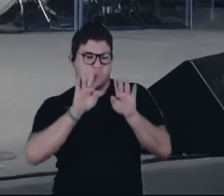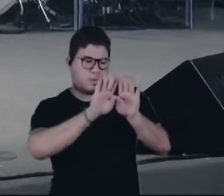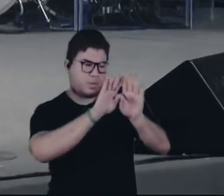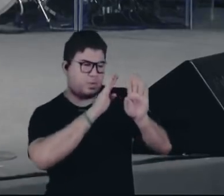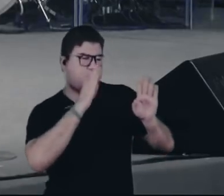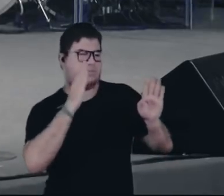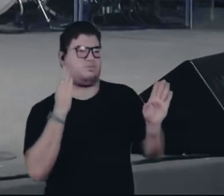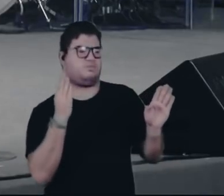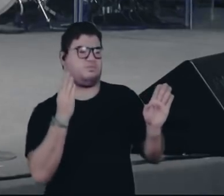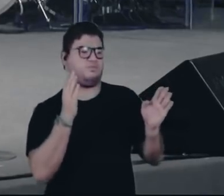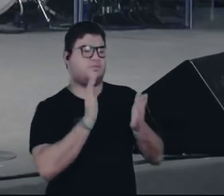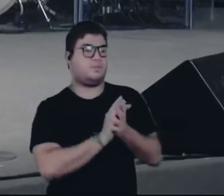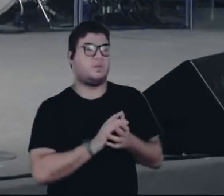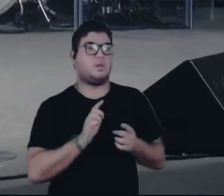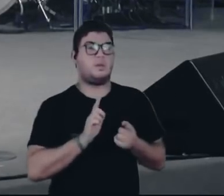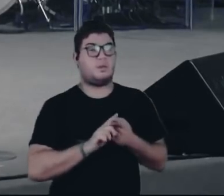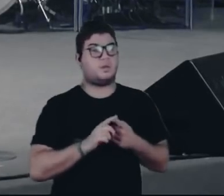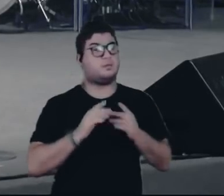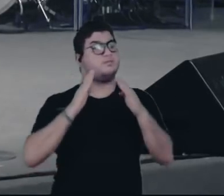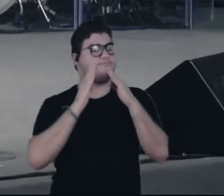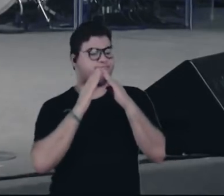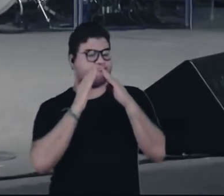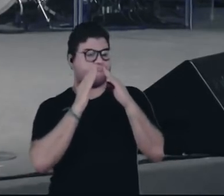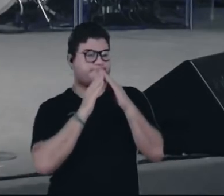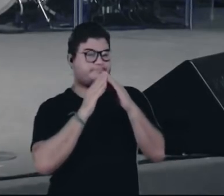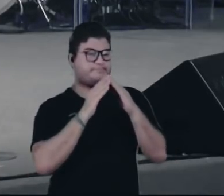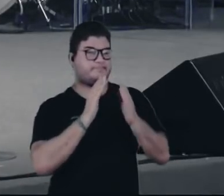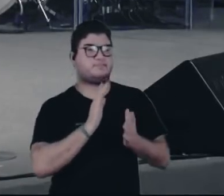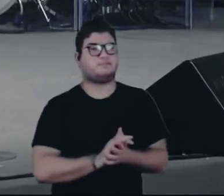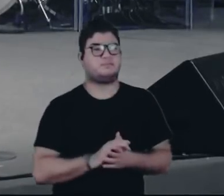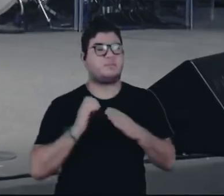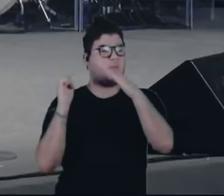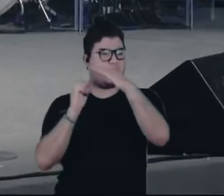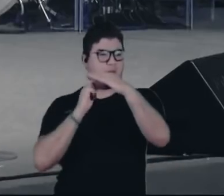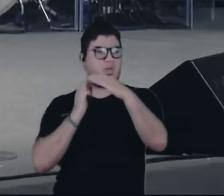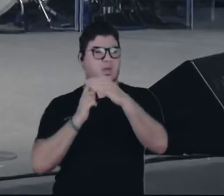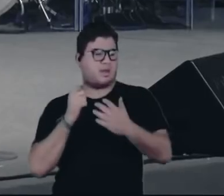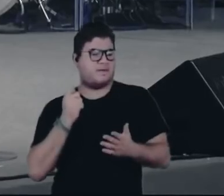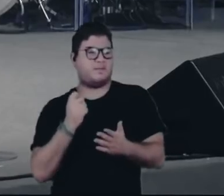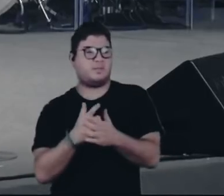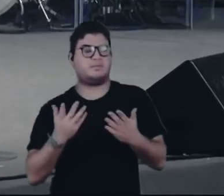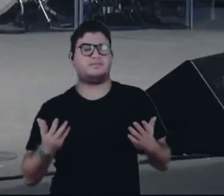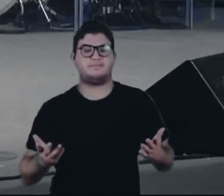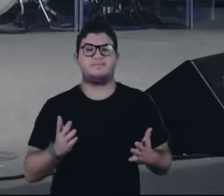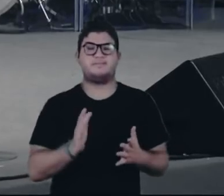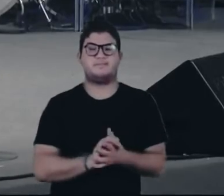sua casa, é porque ela tinha uma casa que ela tinha comprado, porque ela vendia